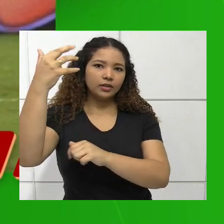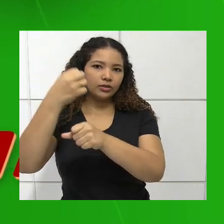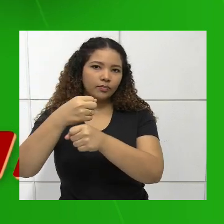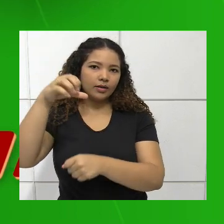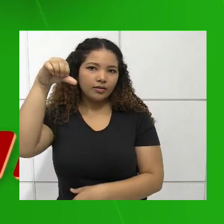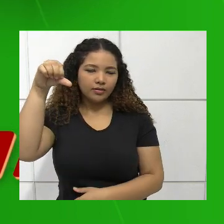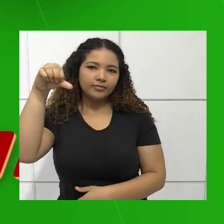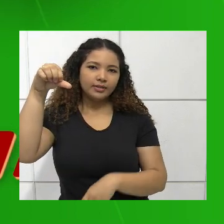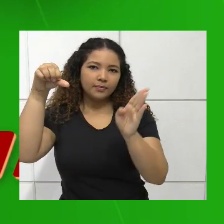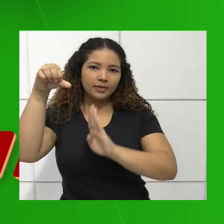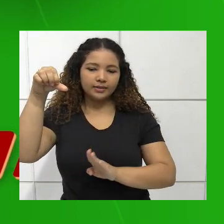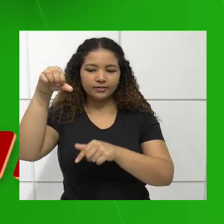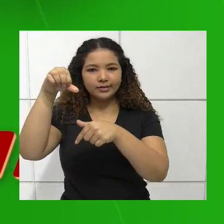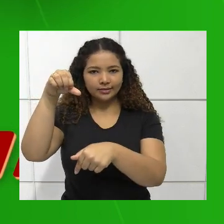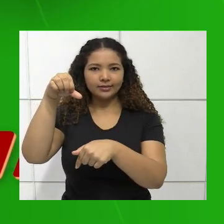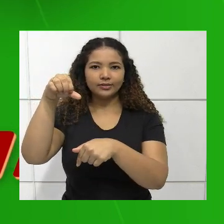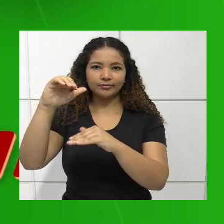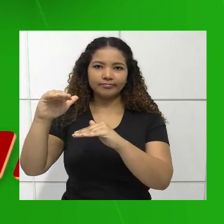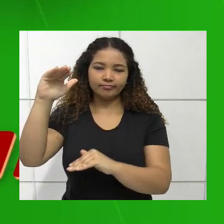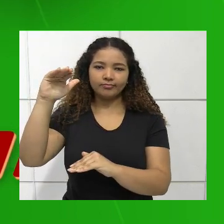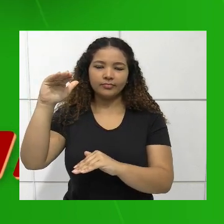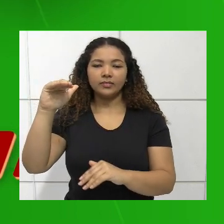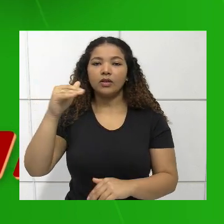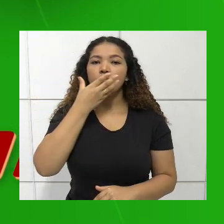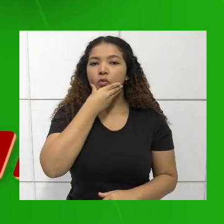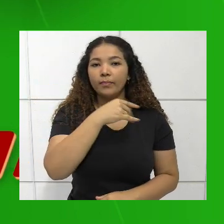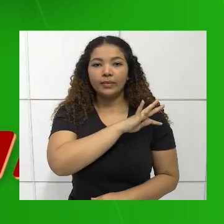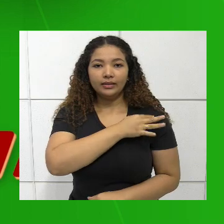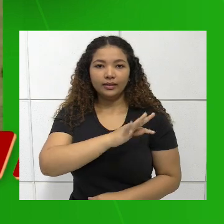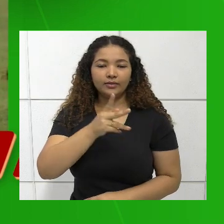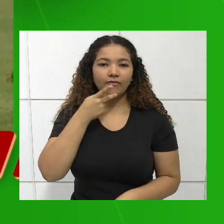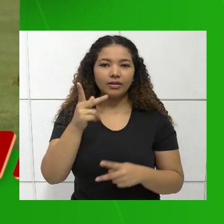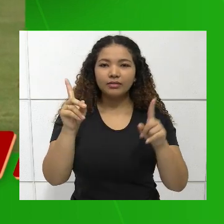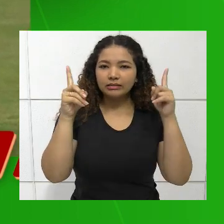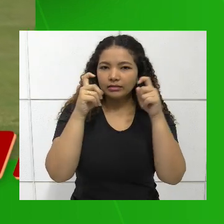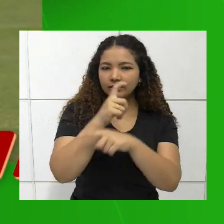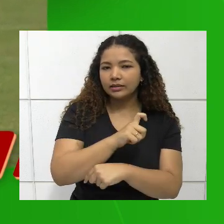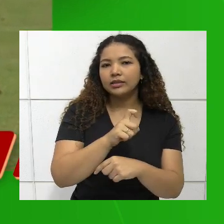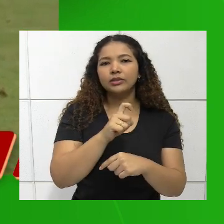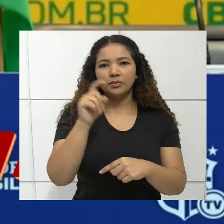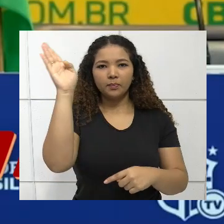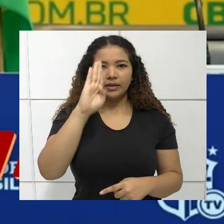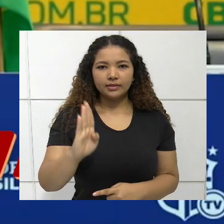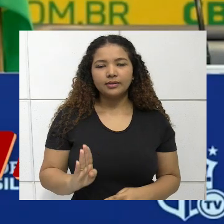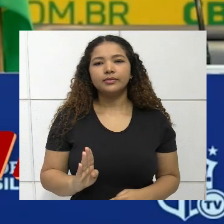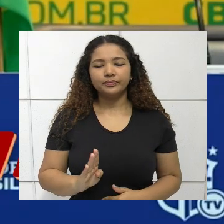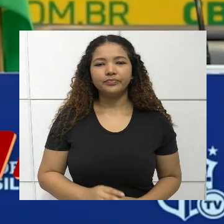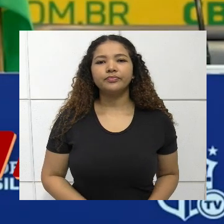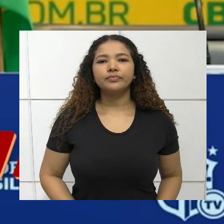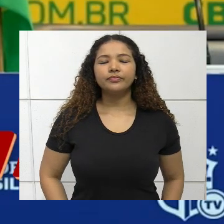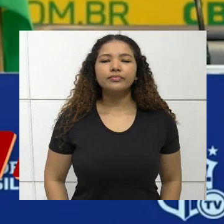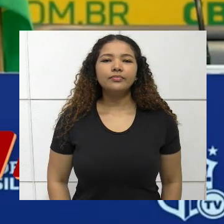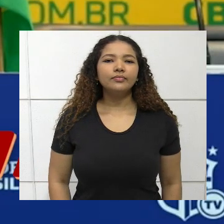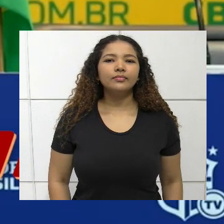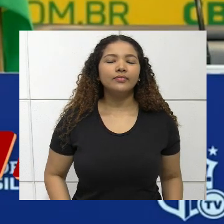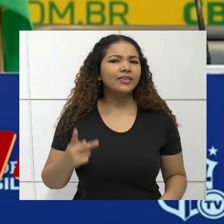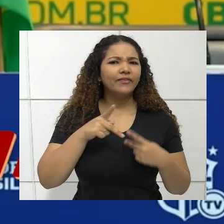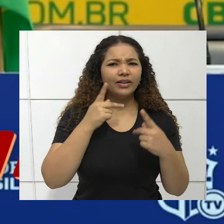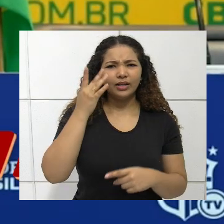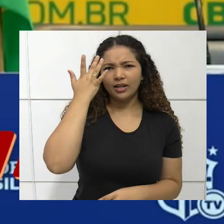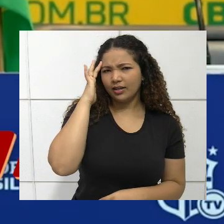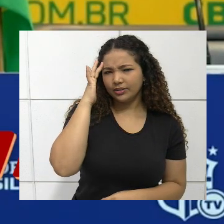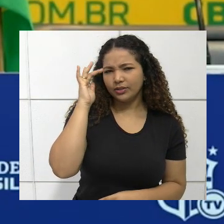técnico Fernando Diniz falou das dificuldades do time brasileiro frente à Venezuela. Eu acho que a